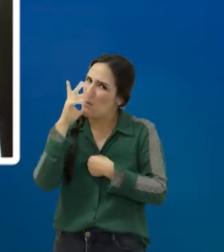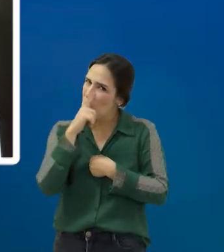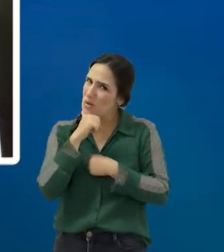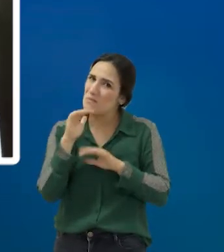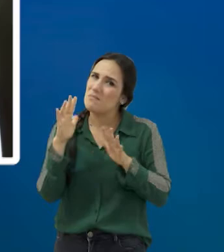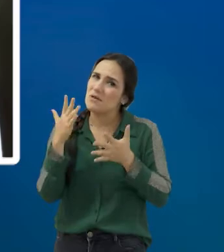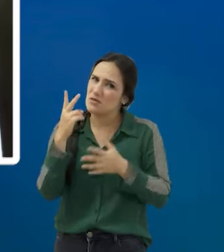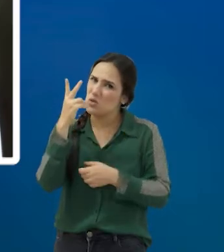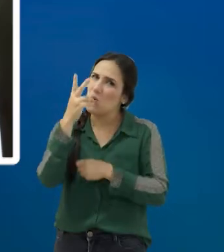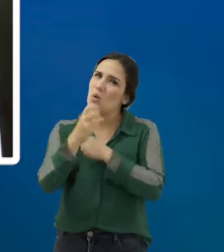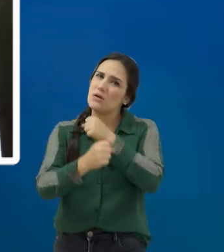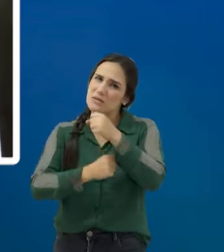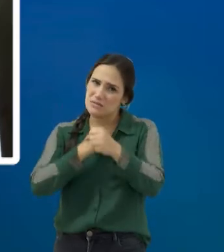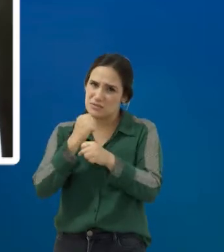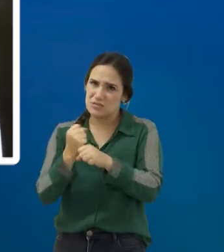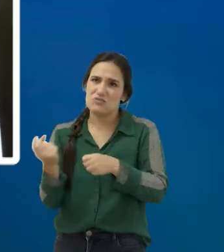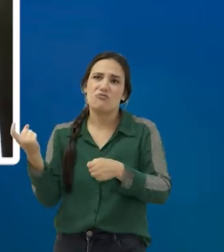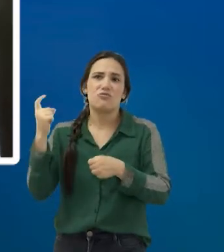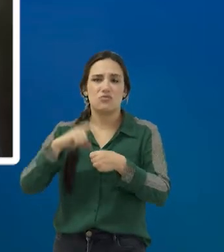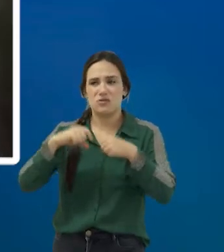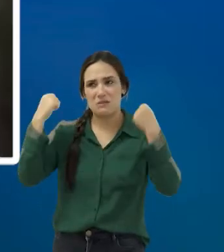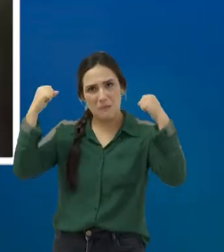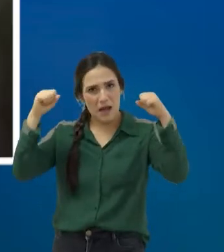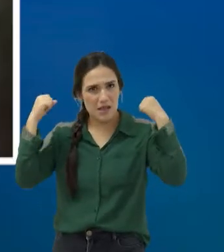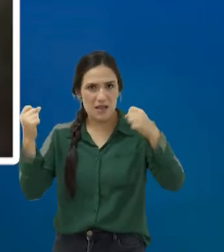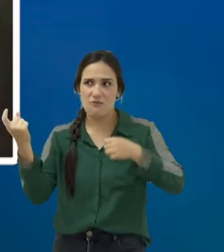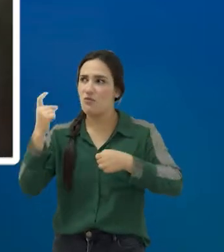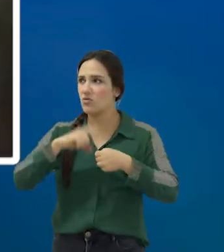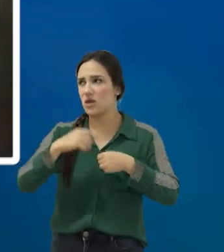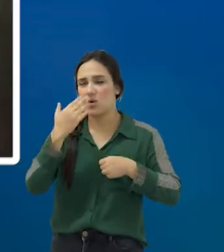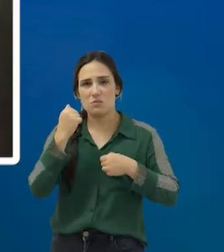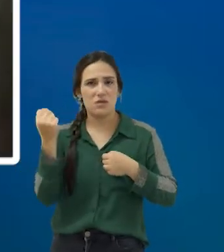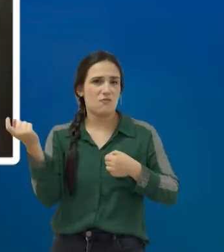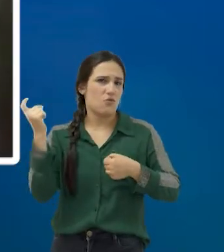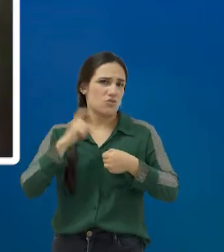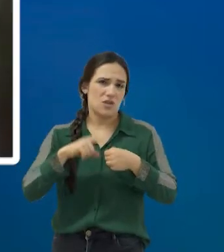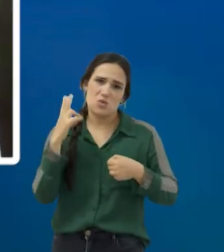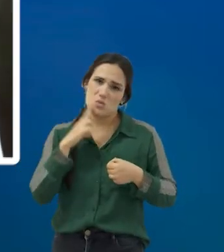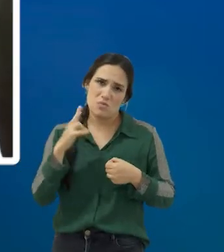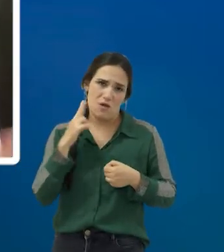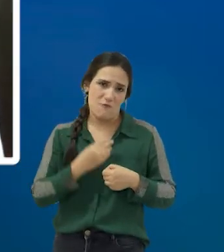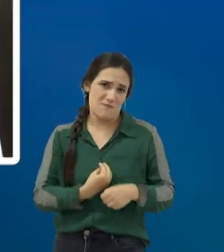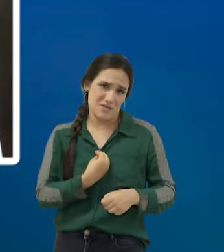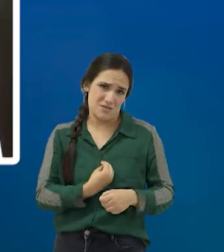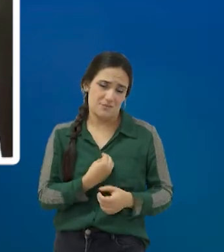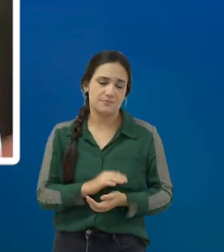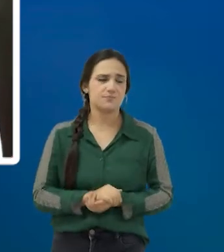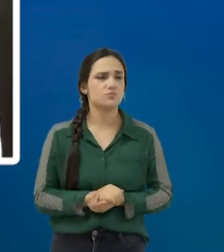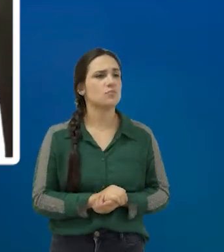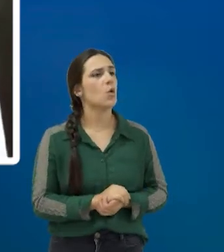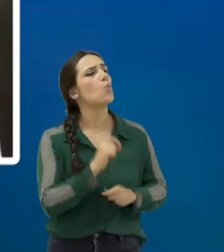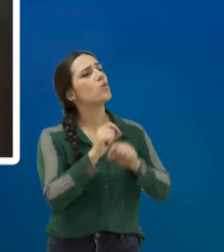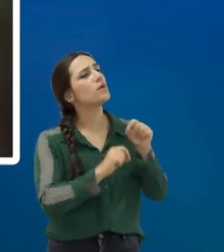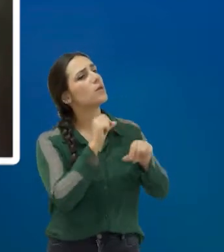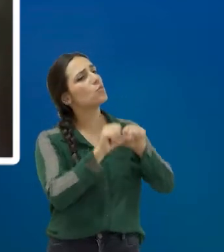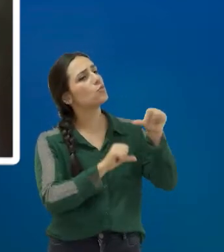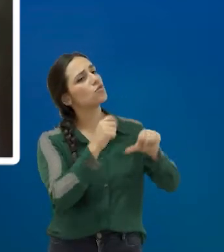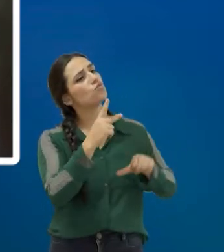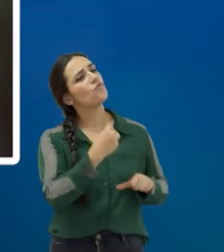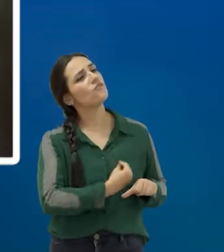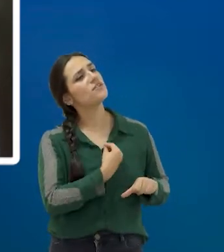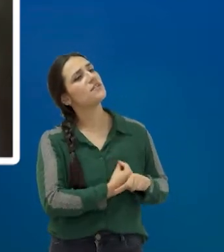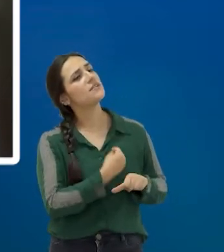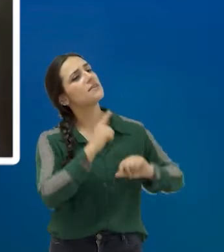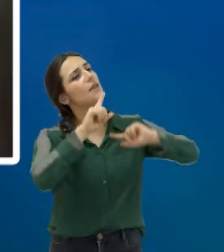voltar a trabalhar, poder voltar a me exercitar, a malhar, correr, ter uma vida normal. O que mudou na sua vida após o